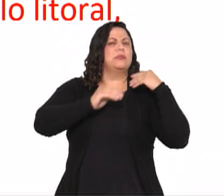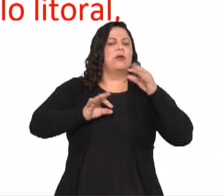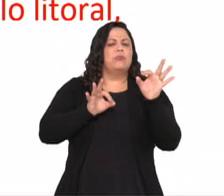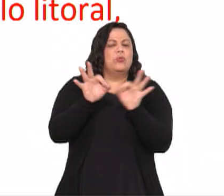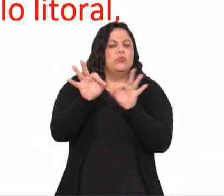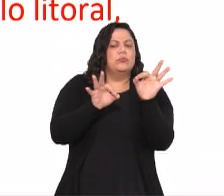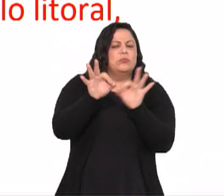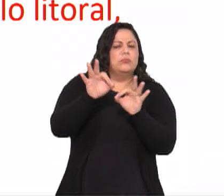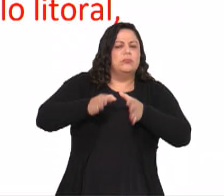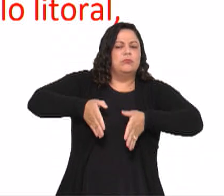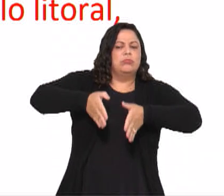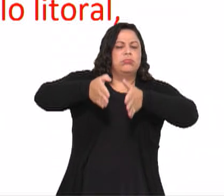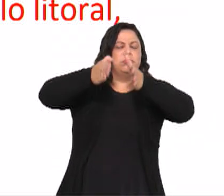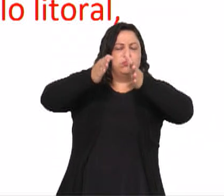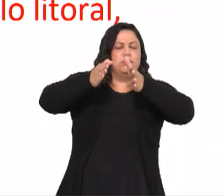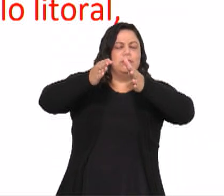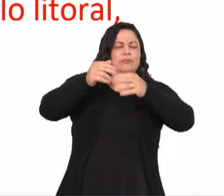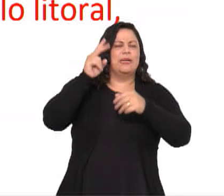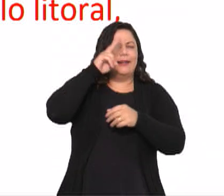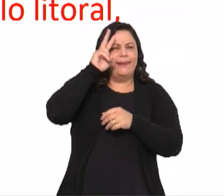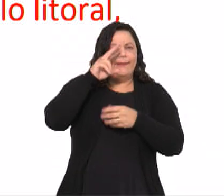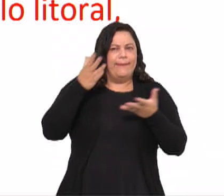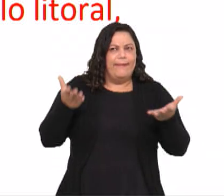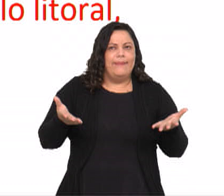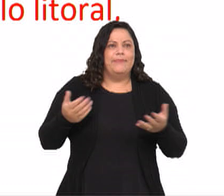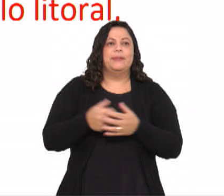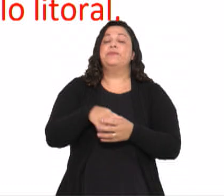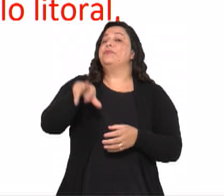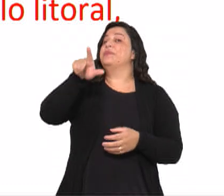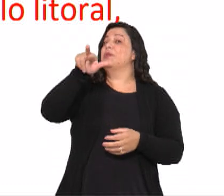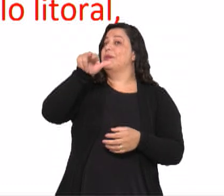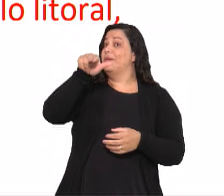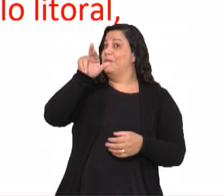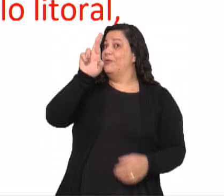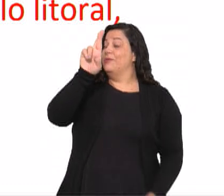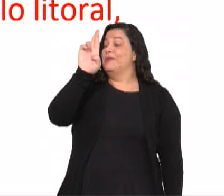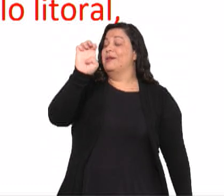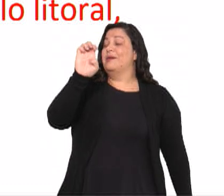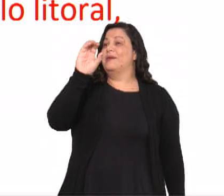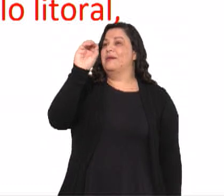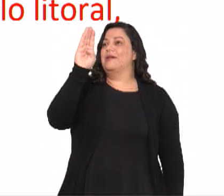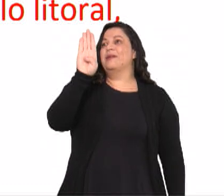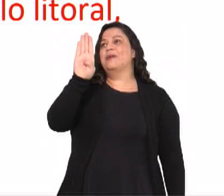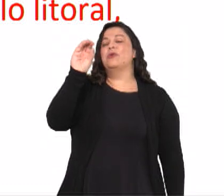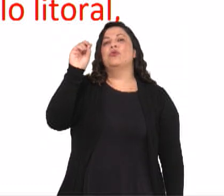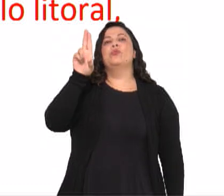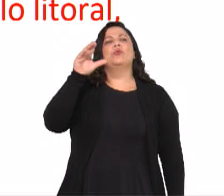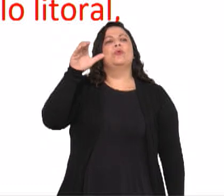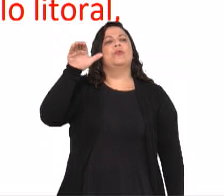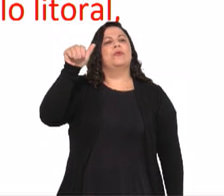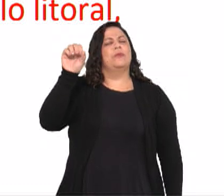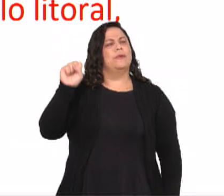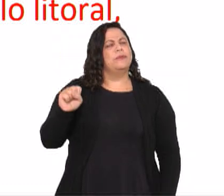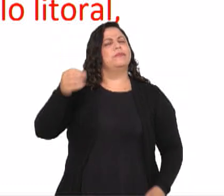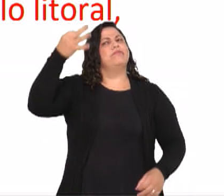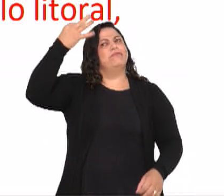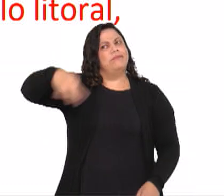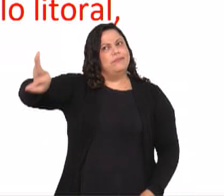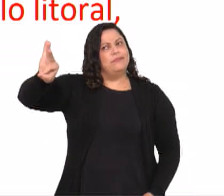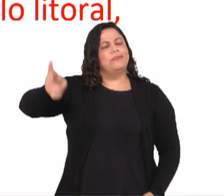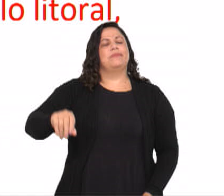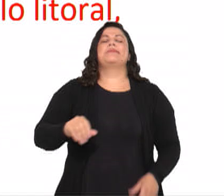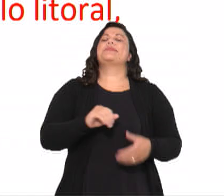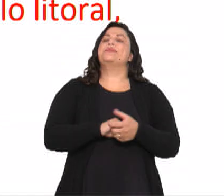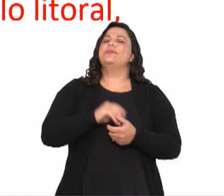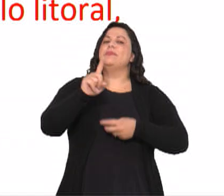você colocou que foram os irmãos Rebouças, né, se foram os irmãos Antônio e André Rebouças, está certo. Número 2, qual a